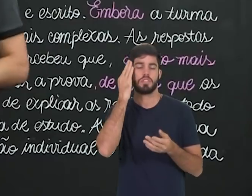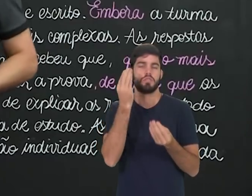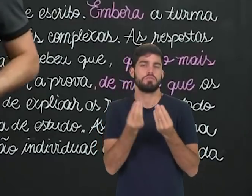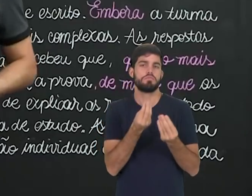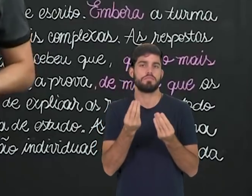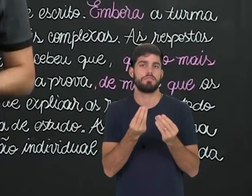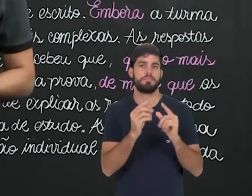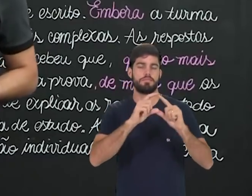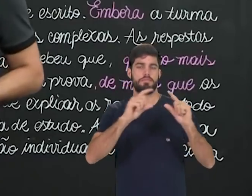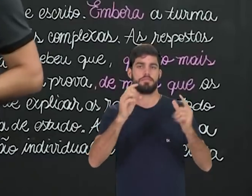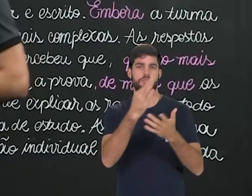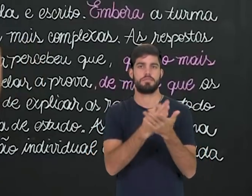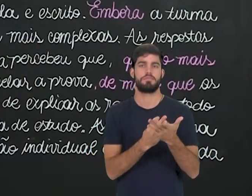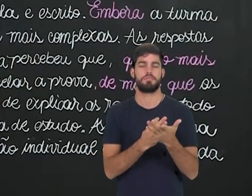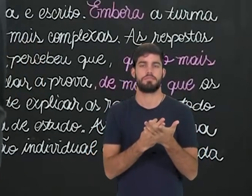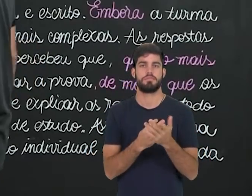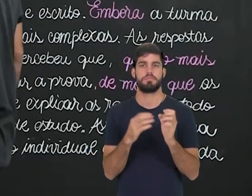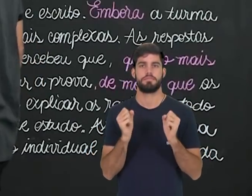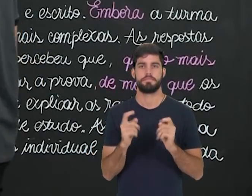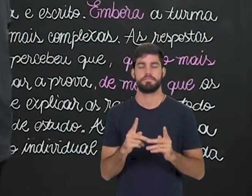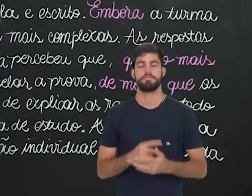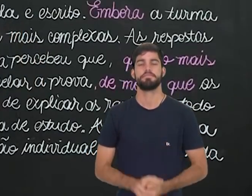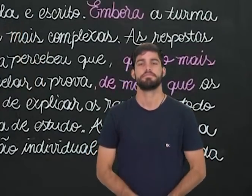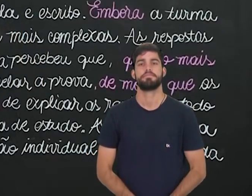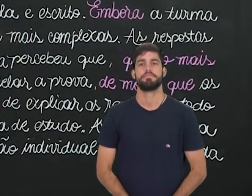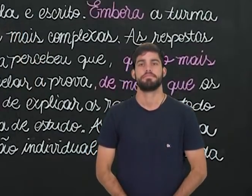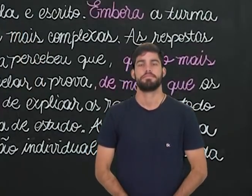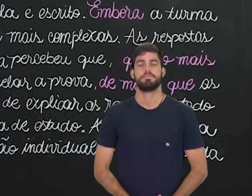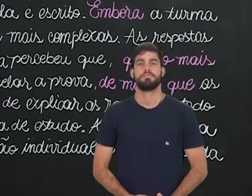as subordinadas e o valor adverbial das subordinadas.